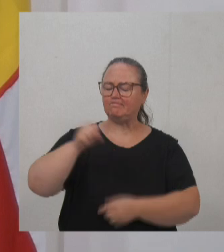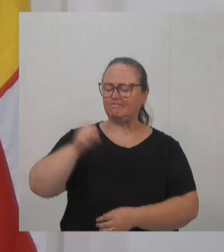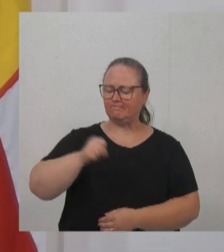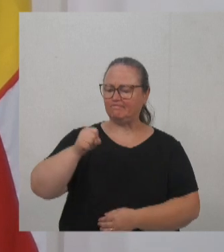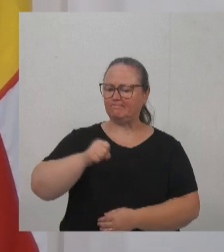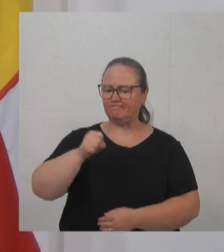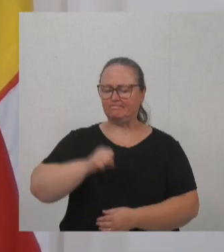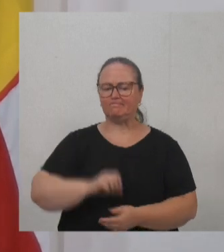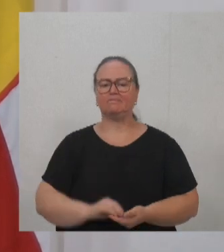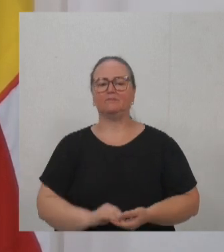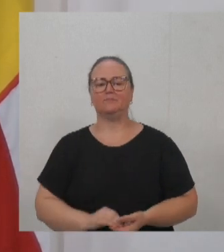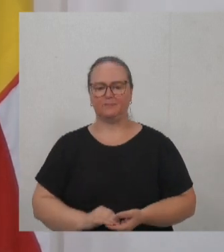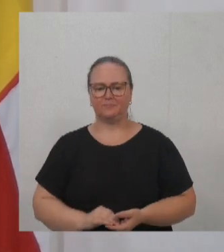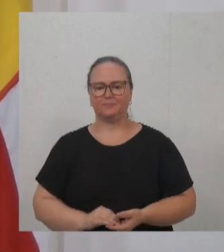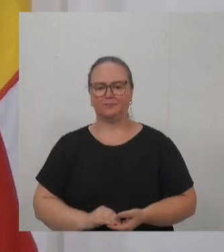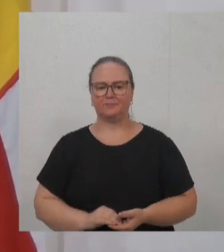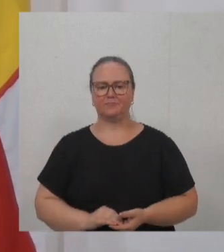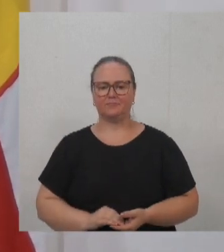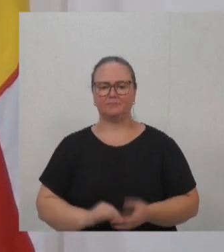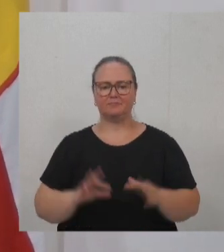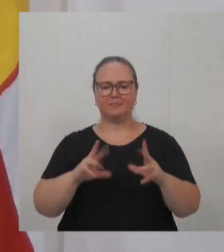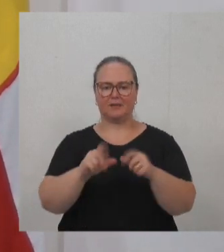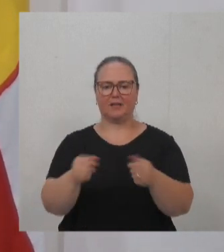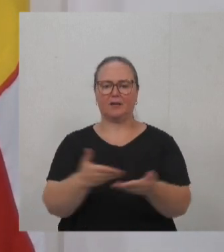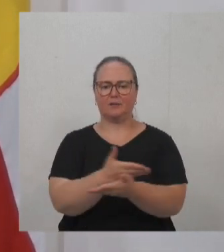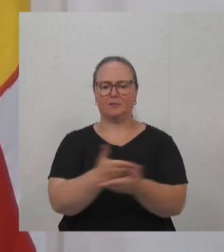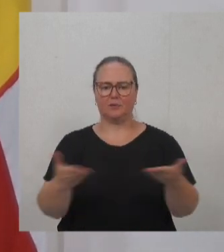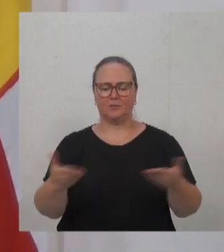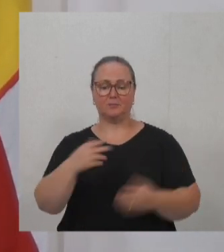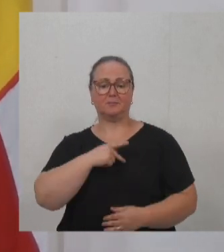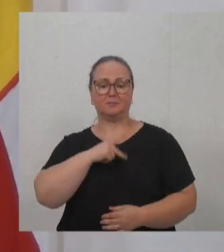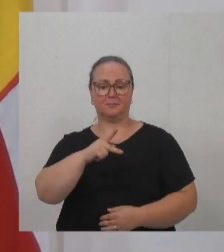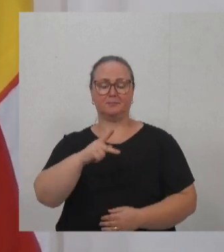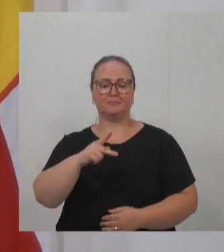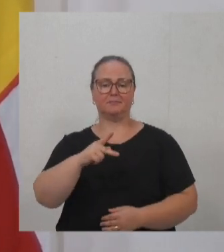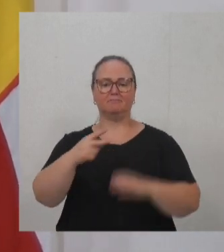Vossa Excelência, nosso presidente da Câmara também,